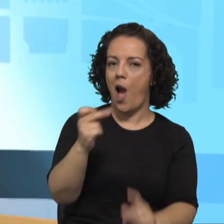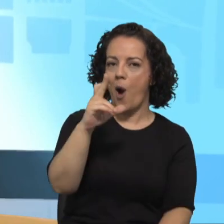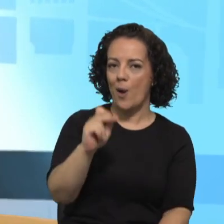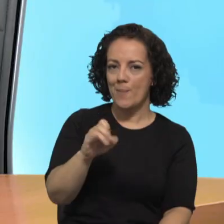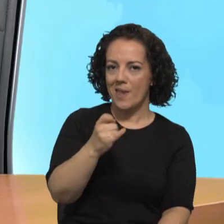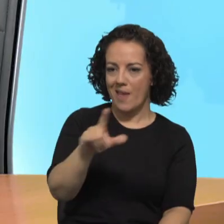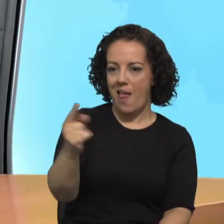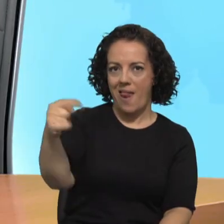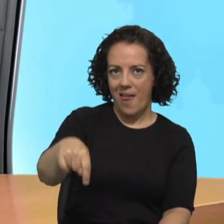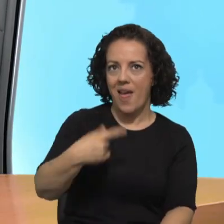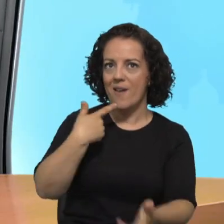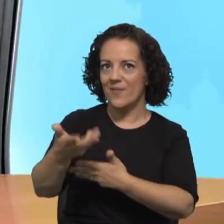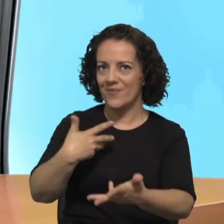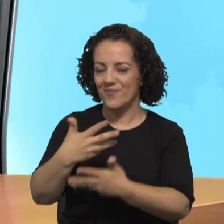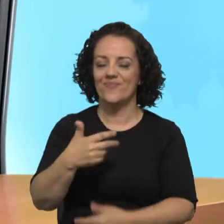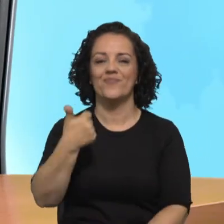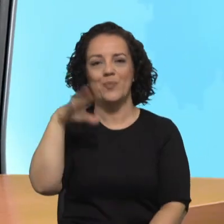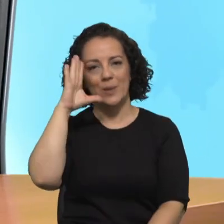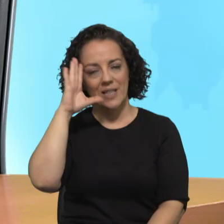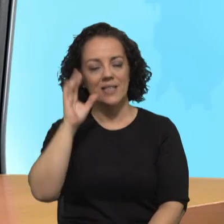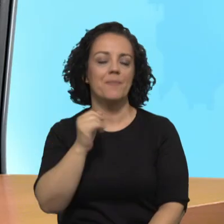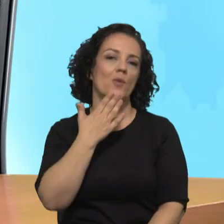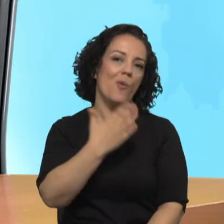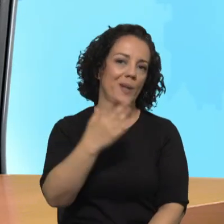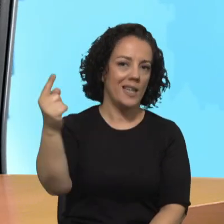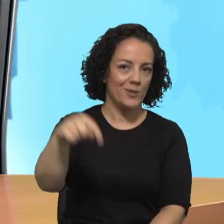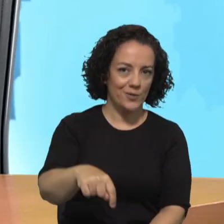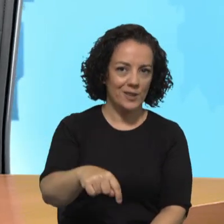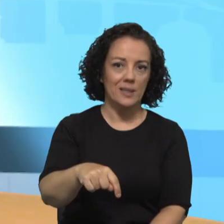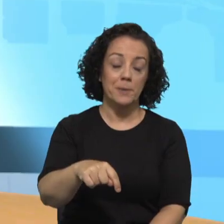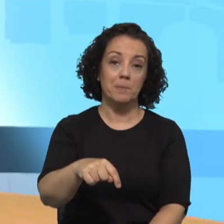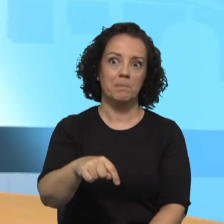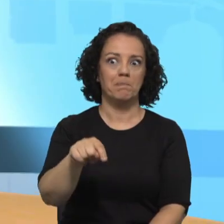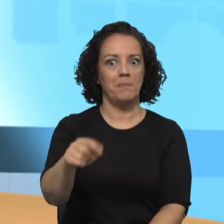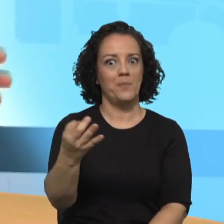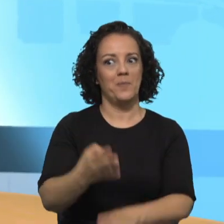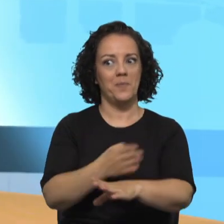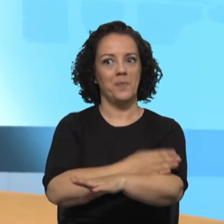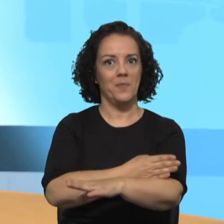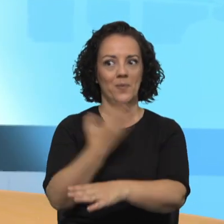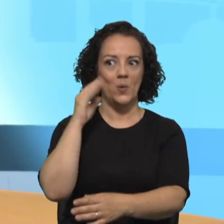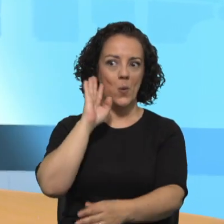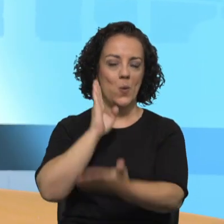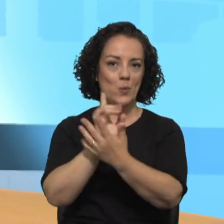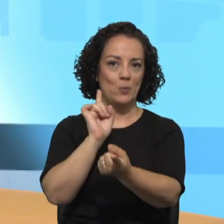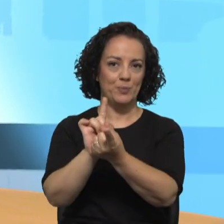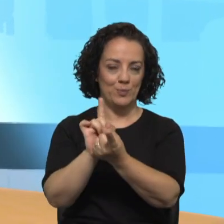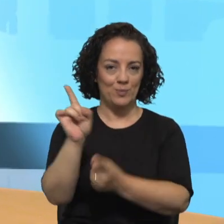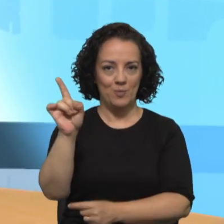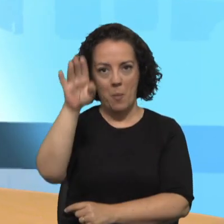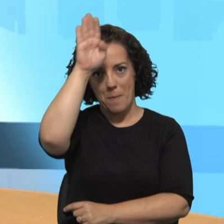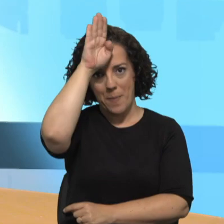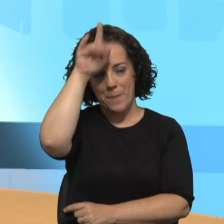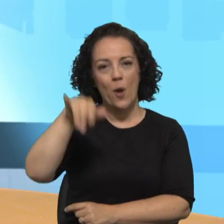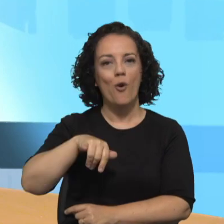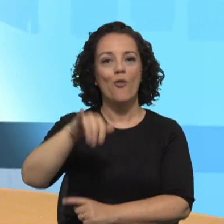connosco e que cumprimento. Muito boa tarde. Olá, viva. Obrigado por estares aqui connosco, precisamente depois deste último encontro com o Papa, né, no voo